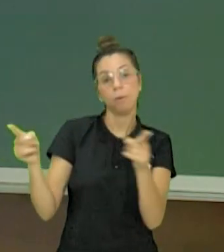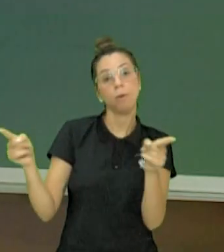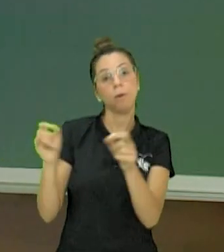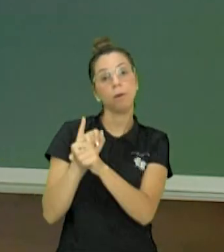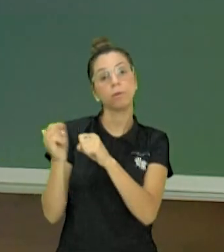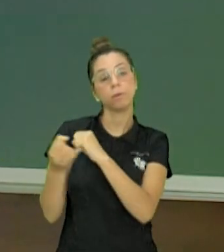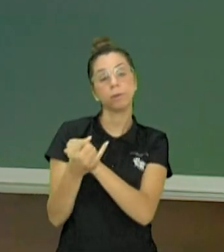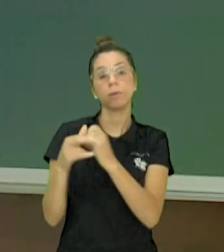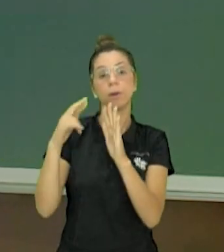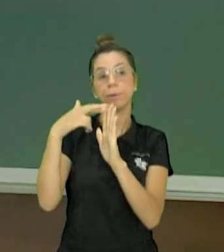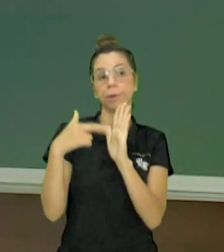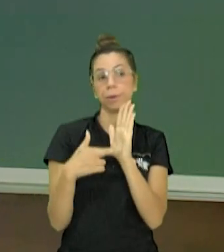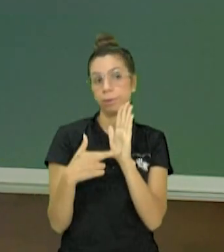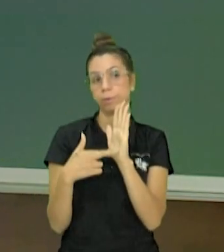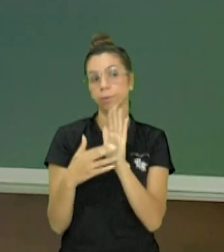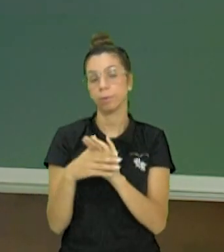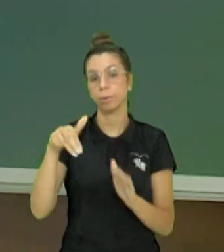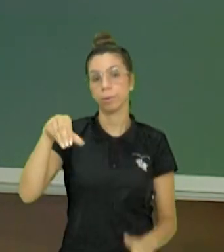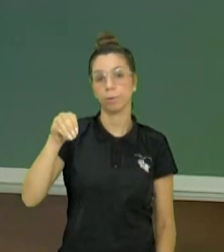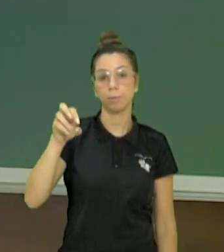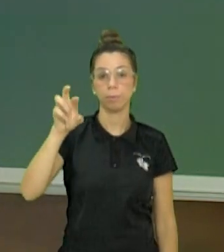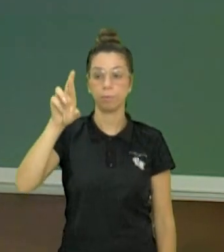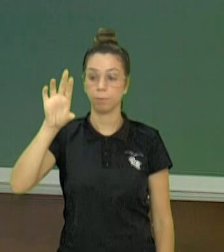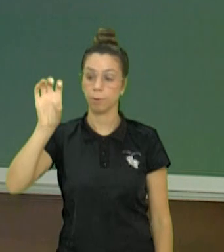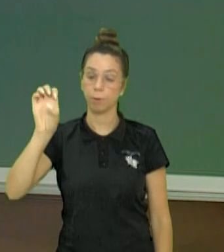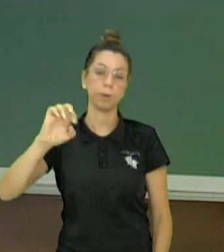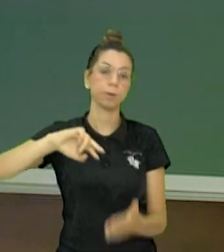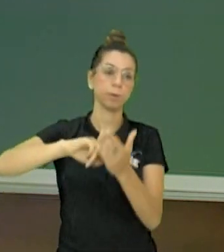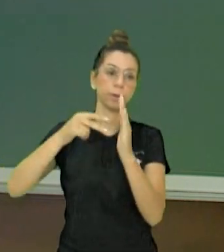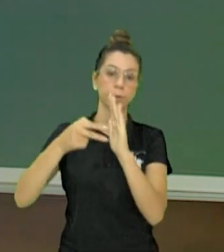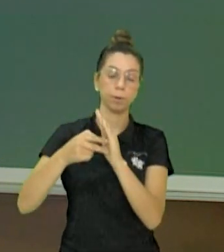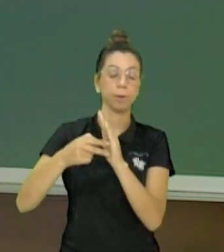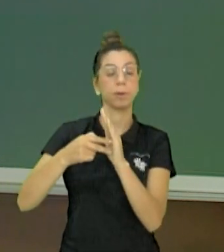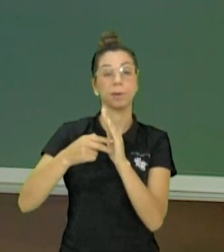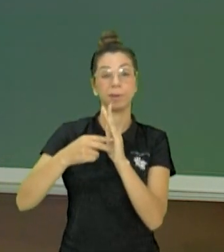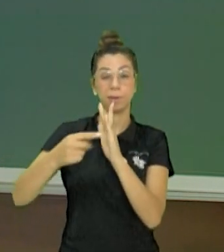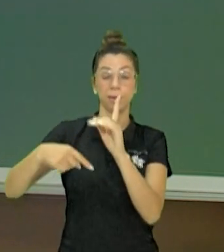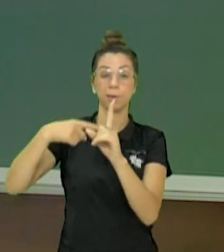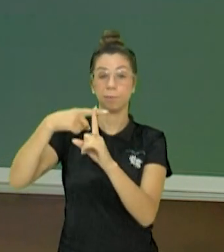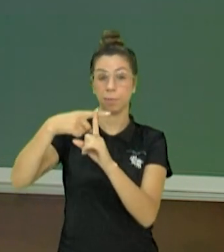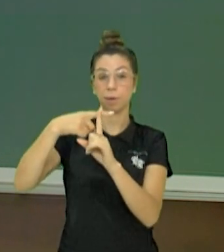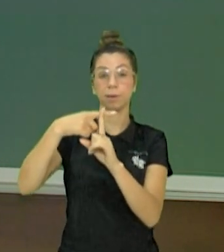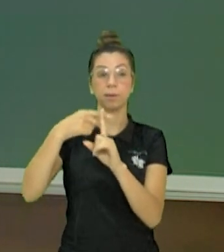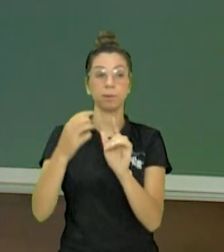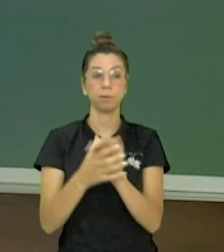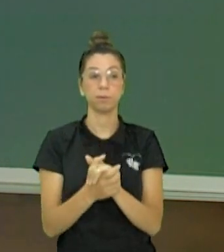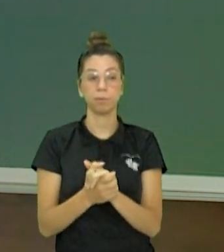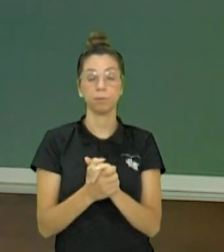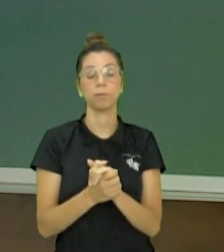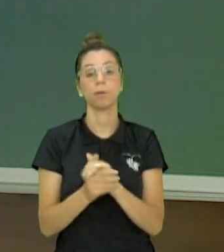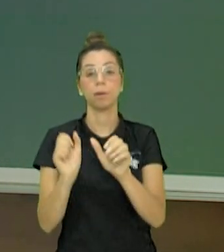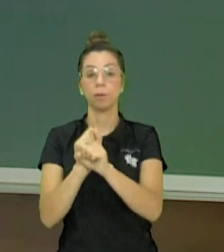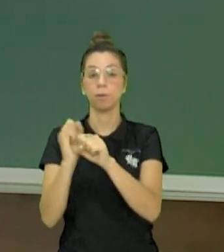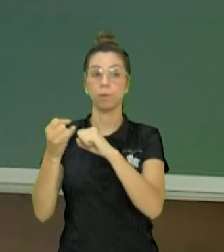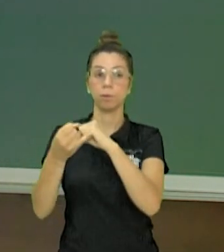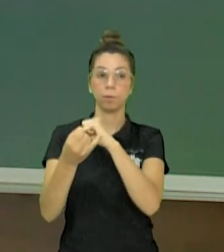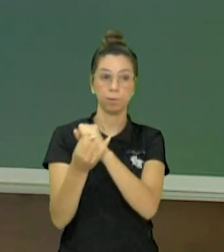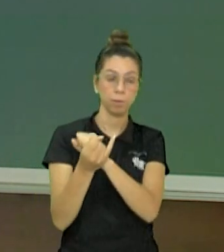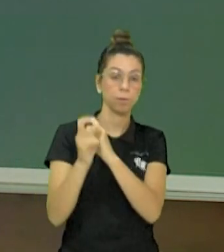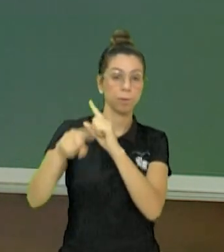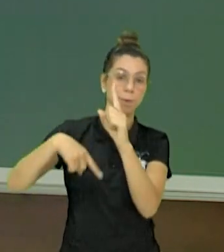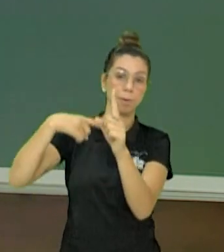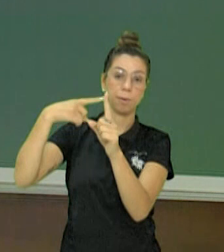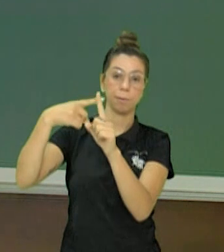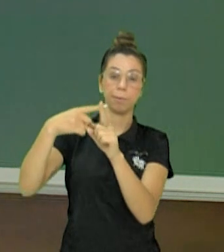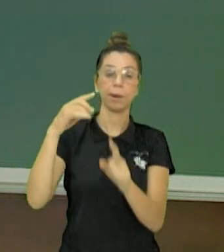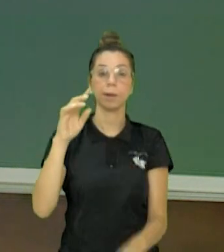longo, a regra vai ser more, que significa mais, coloco o adjetivo e o than, que significa